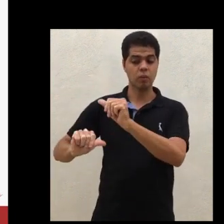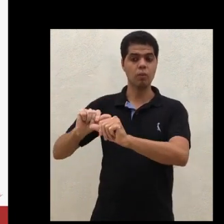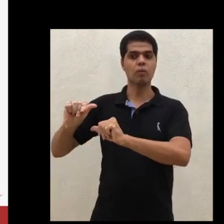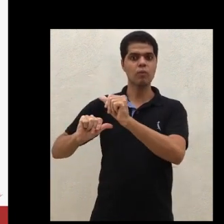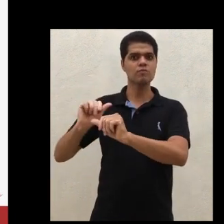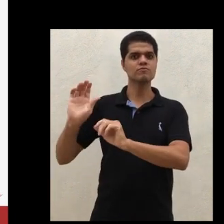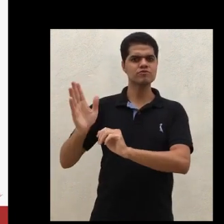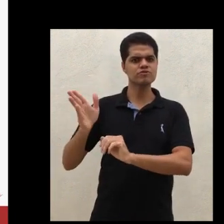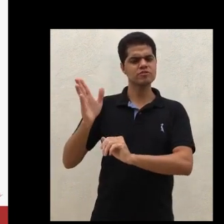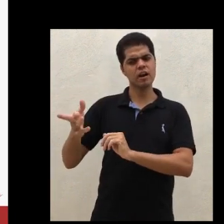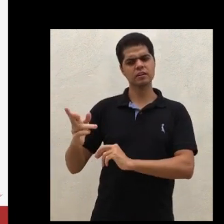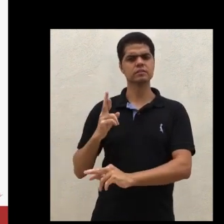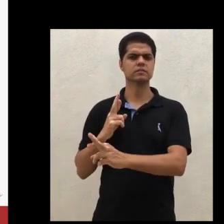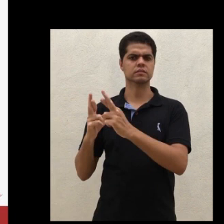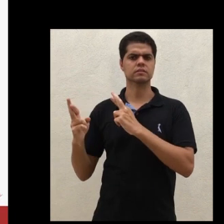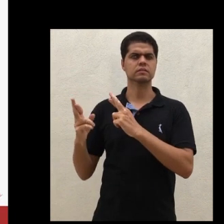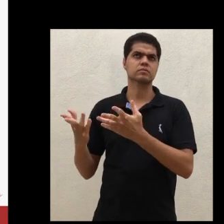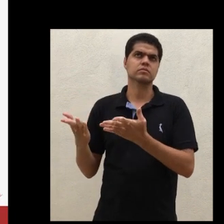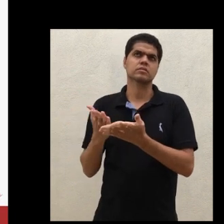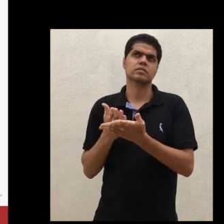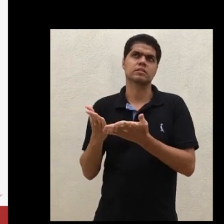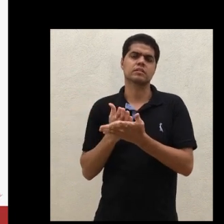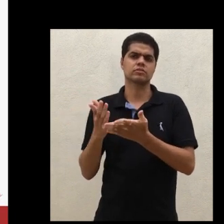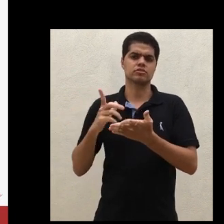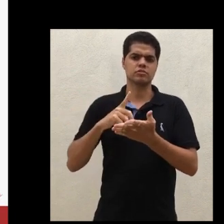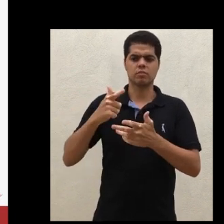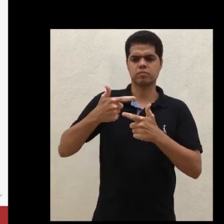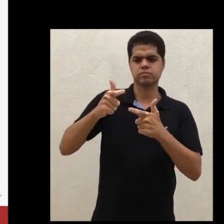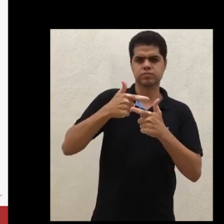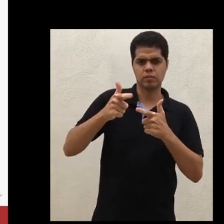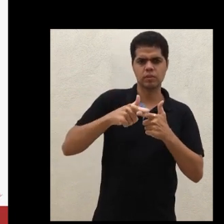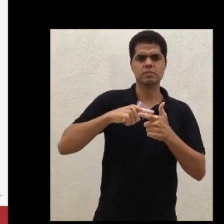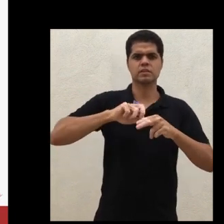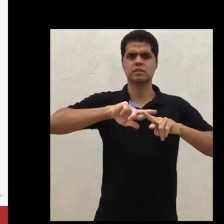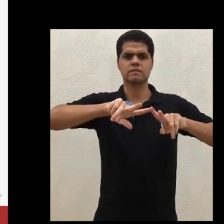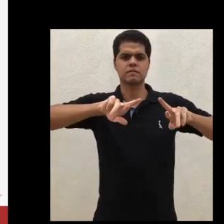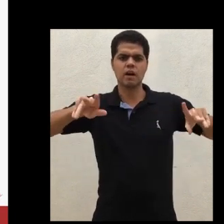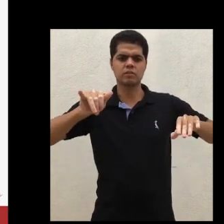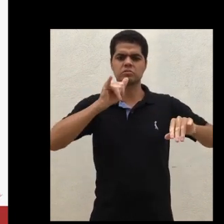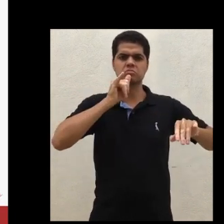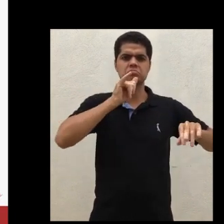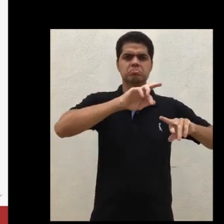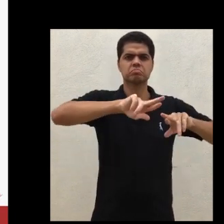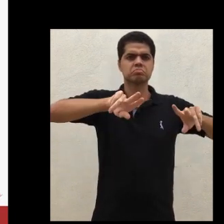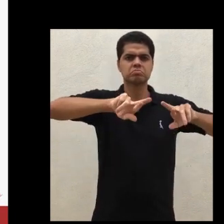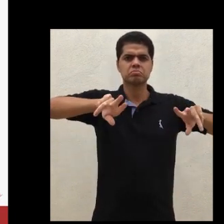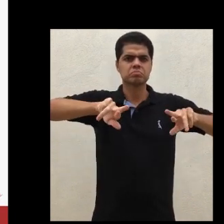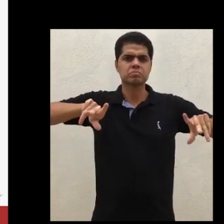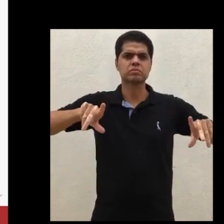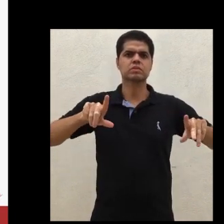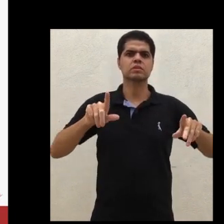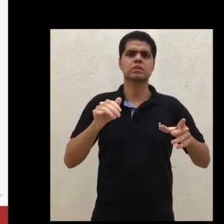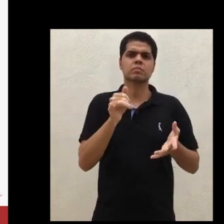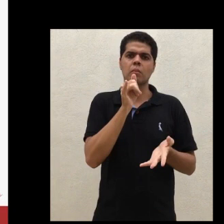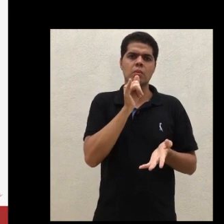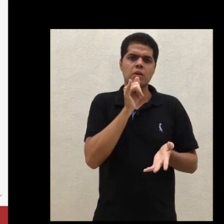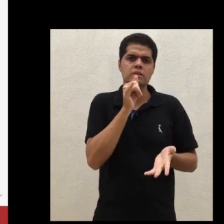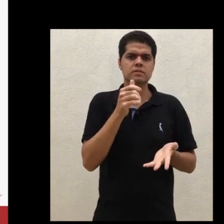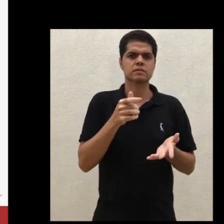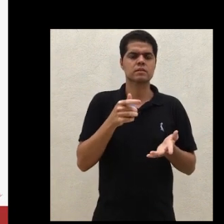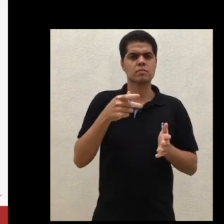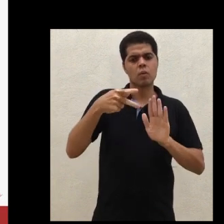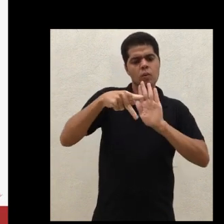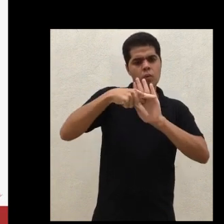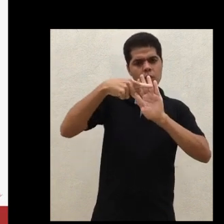tem a característica de aprender. À medida que aquele problema acontece em outras instâncias, em outras vezes,